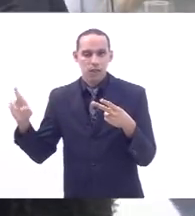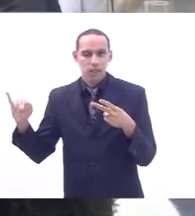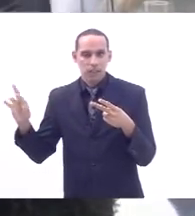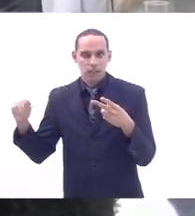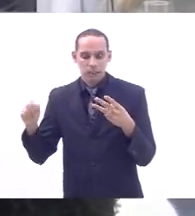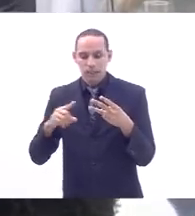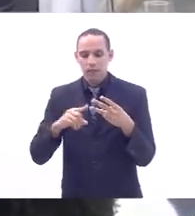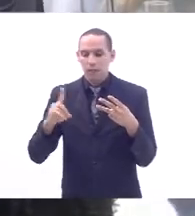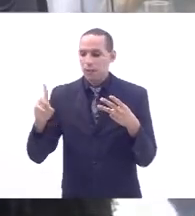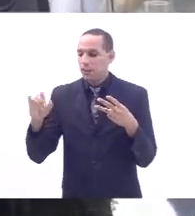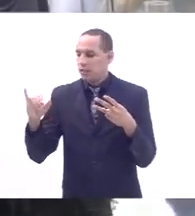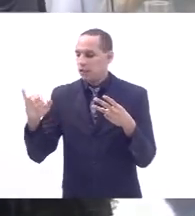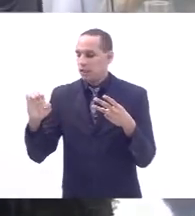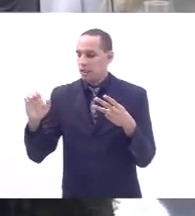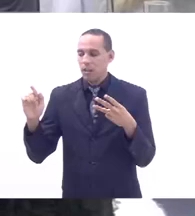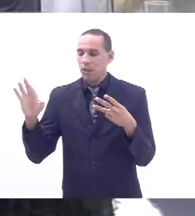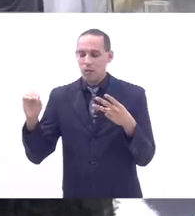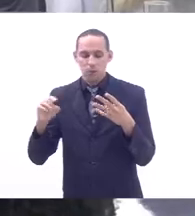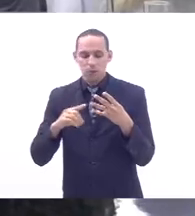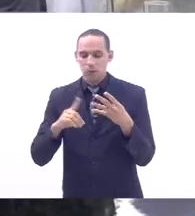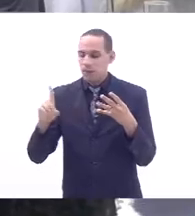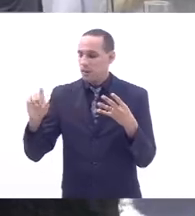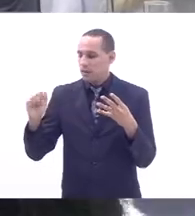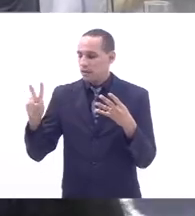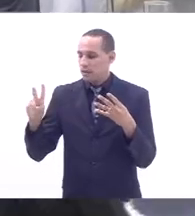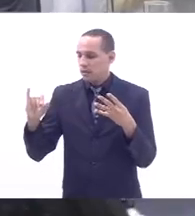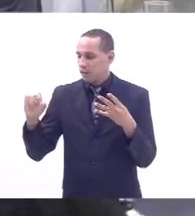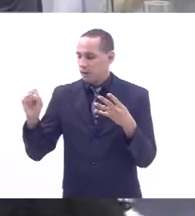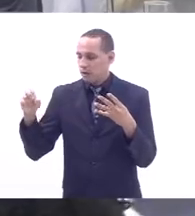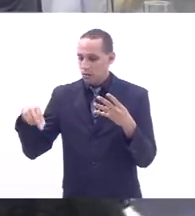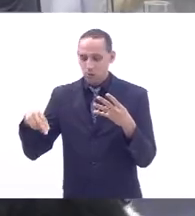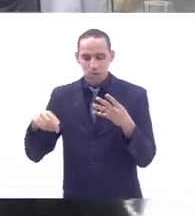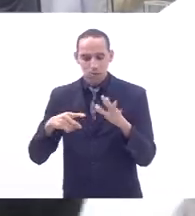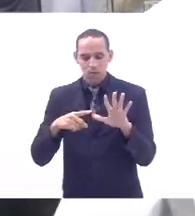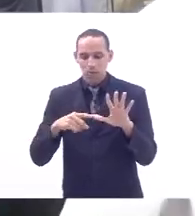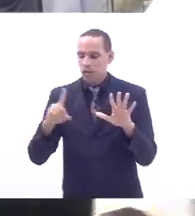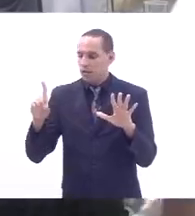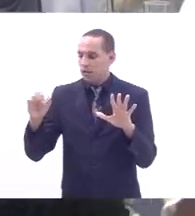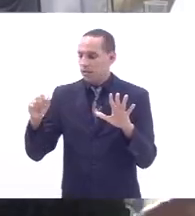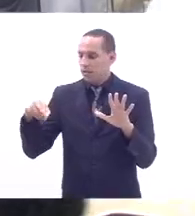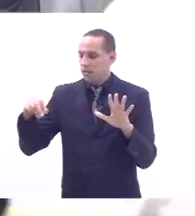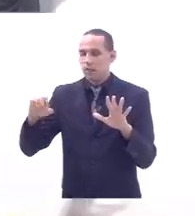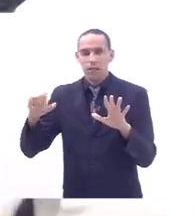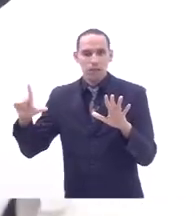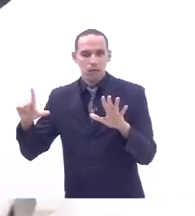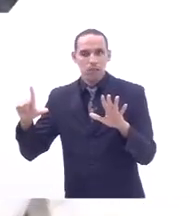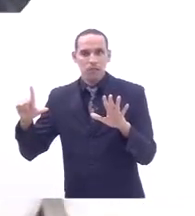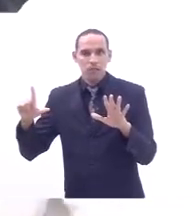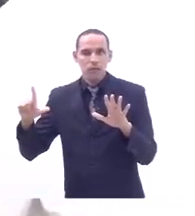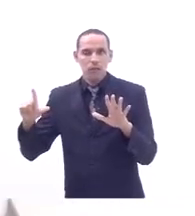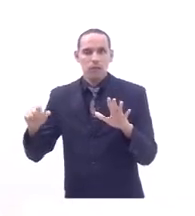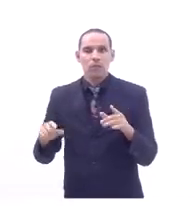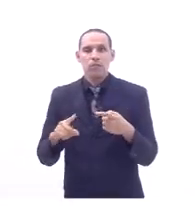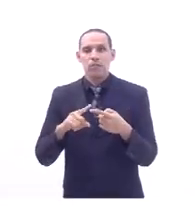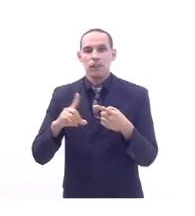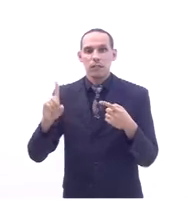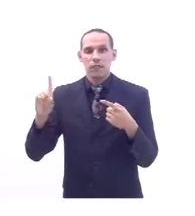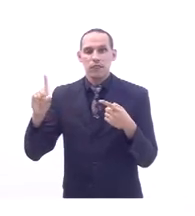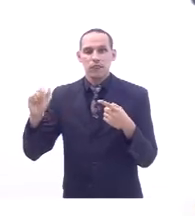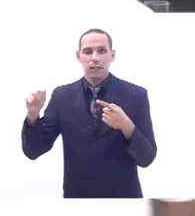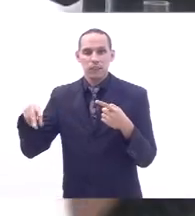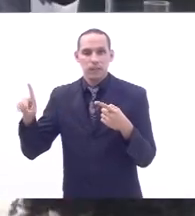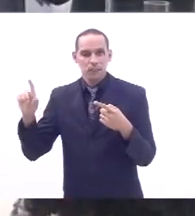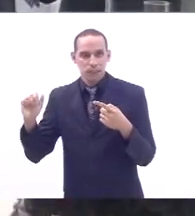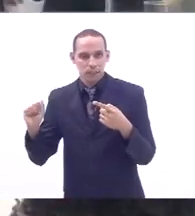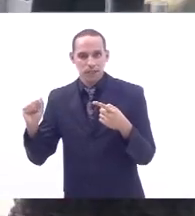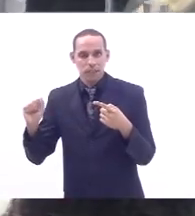Campos, Davison Rodrigo, Daniel de Souza, Danda de Oxum.